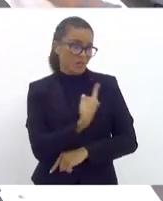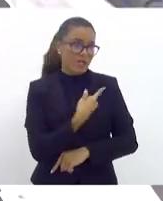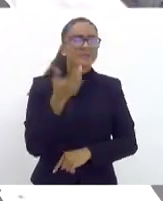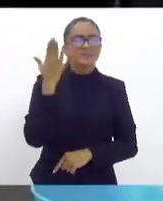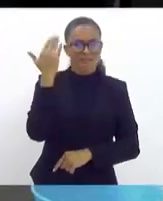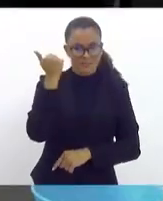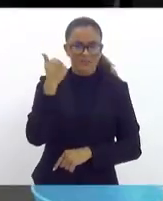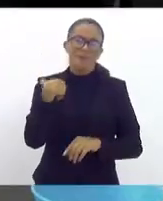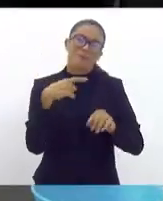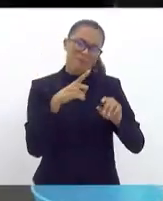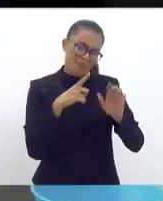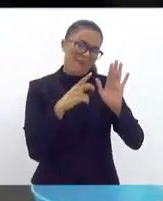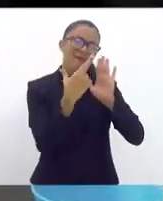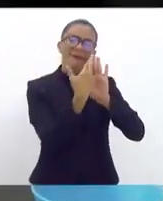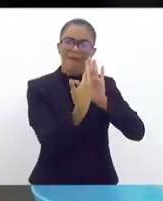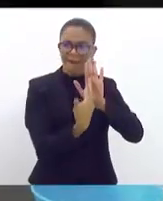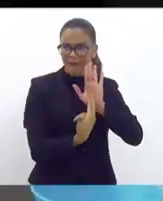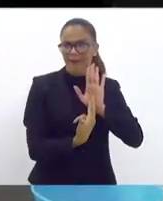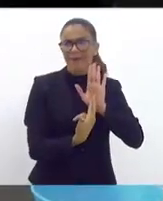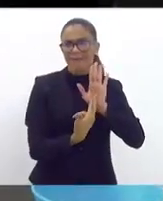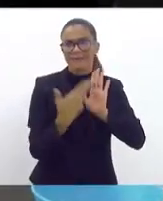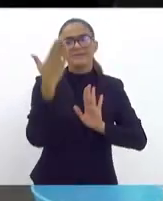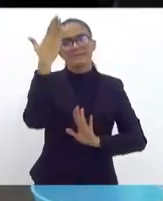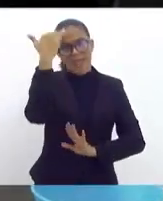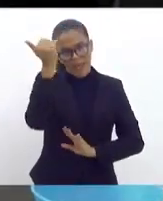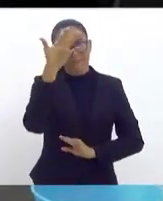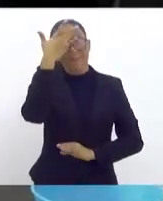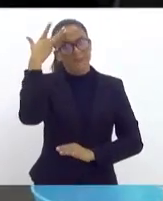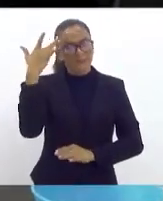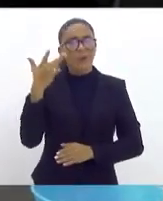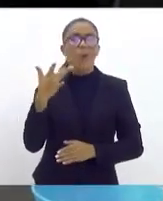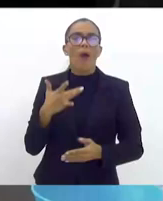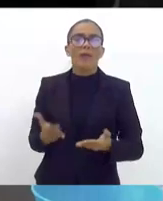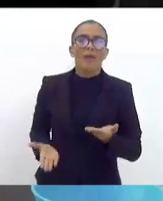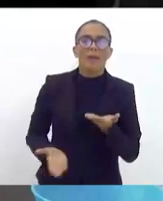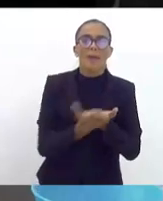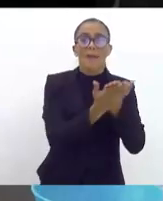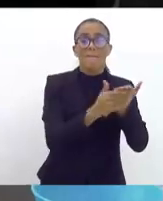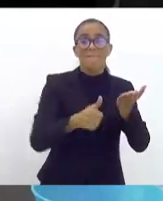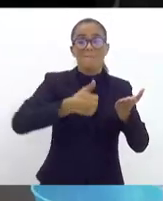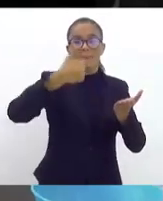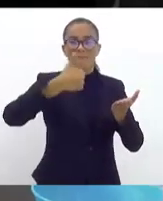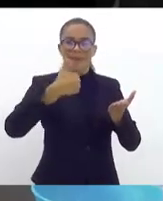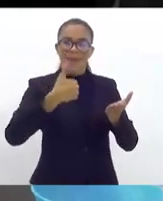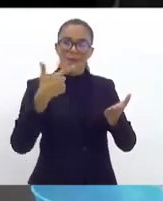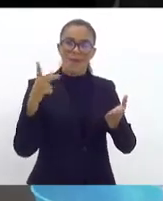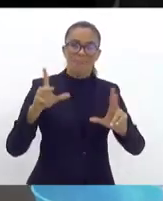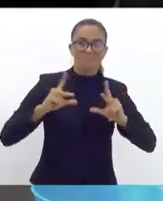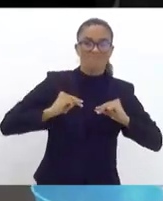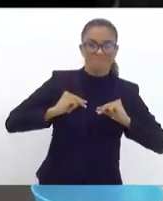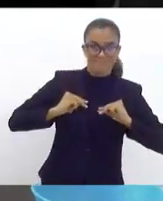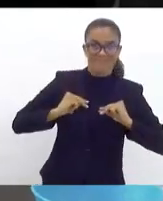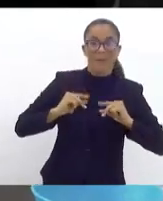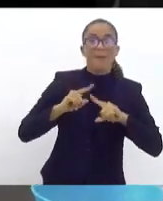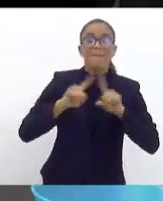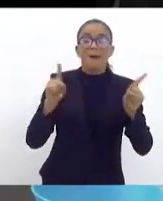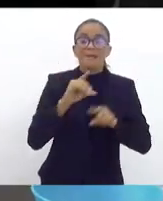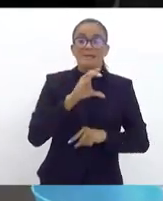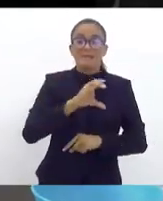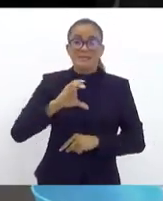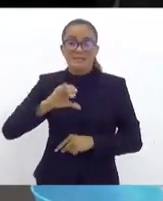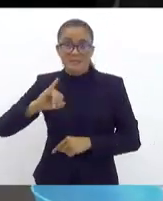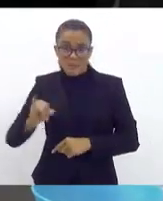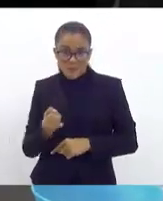sabe que tem regra sabe que quem protocola primeiro leva a gente sabe disso tudo mas é porque a ccj